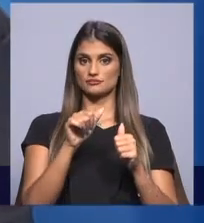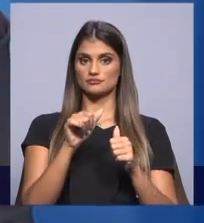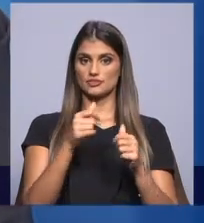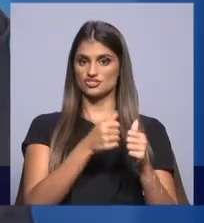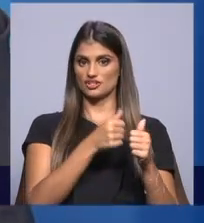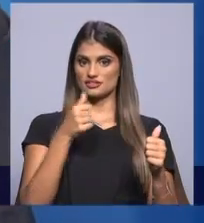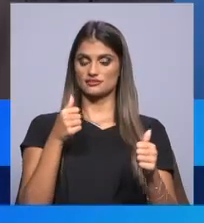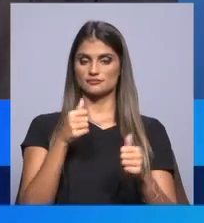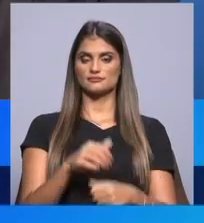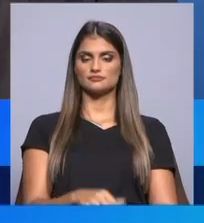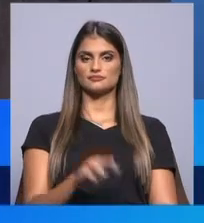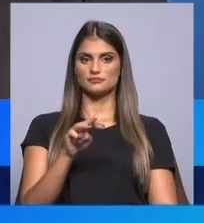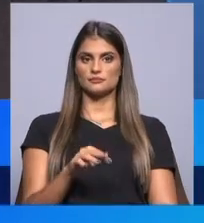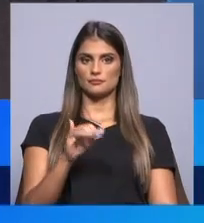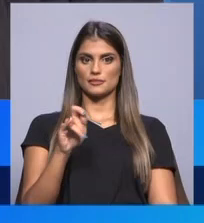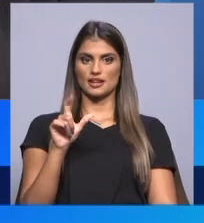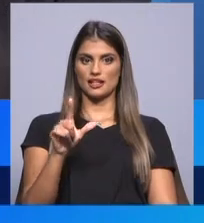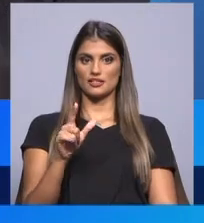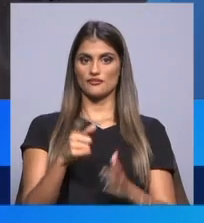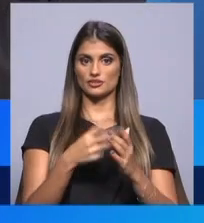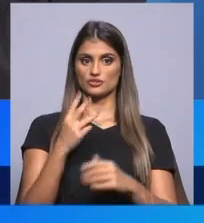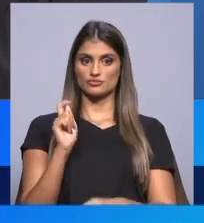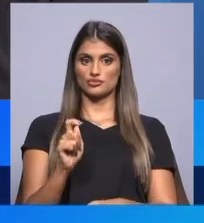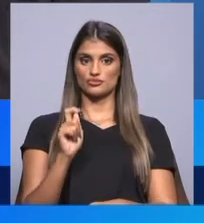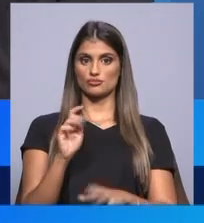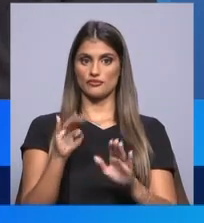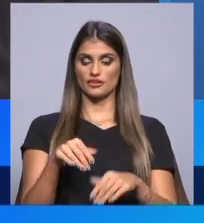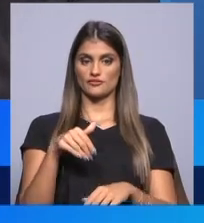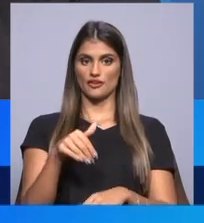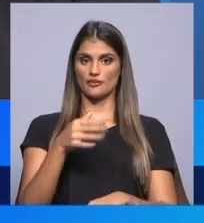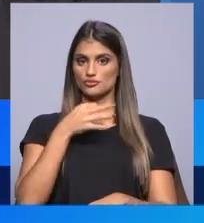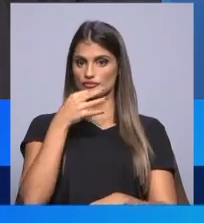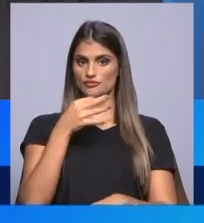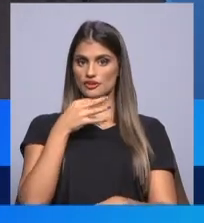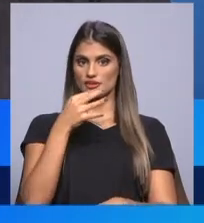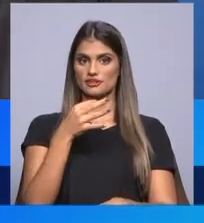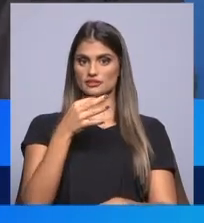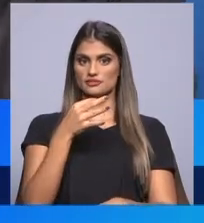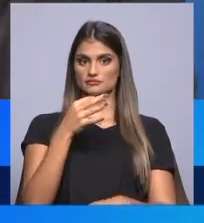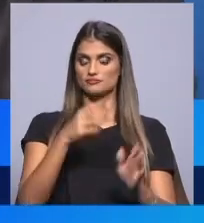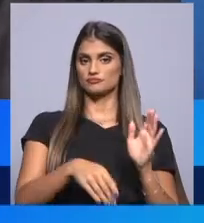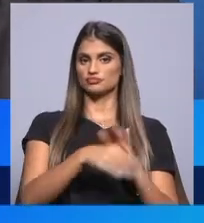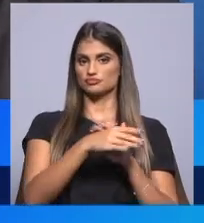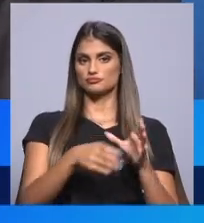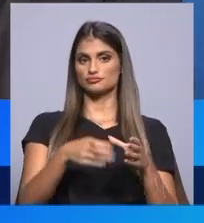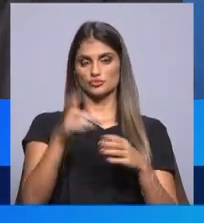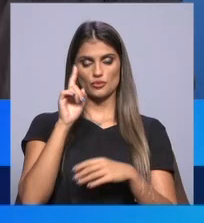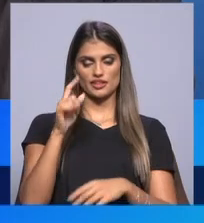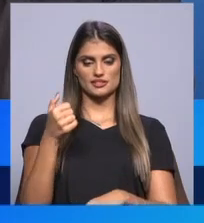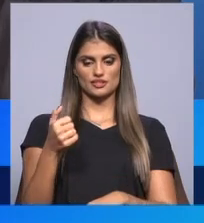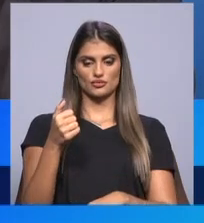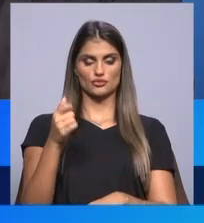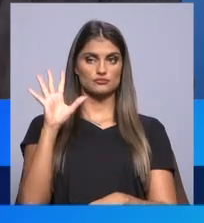distante. Miguel, faltam 3 minutos para o final. Vamos falar da missão tripulada que partiu no dia 5 deste mês, a caminho da Estação